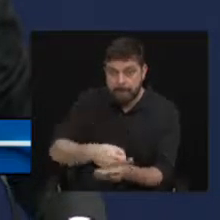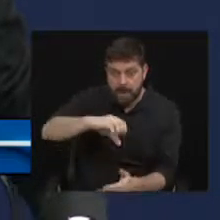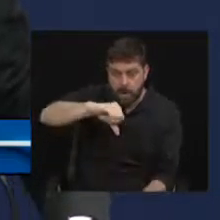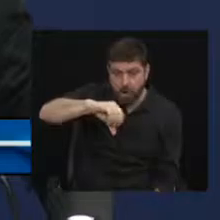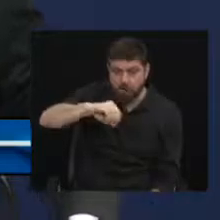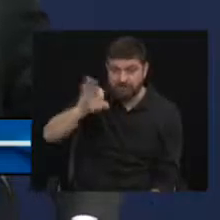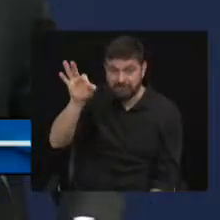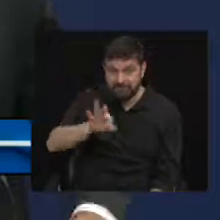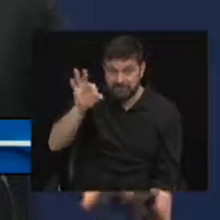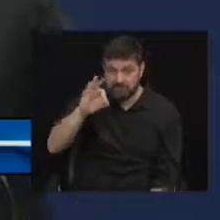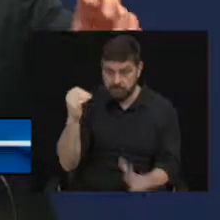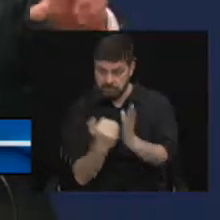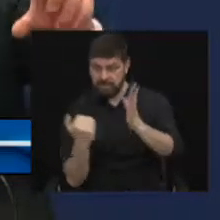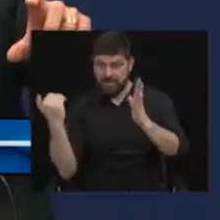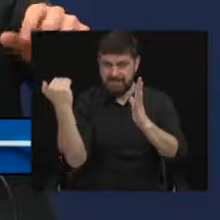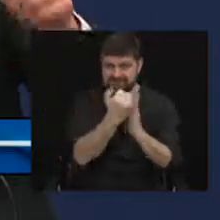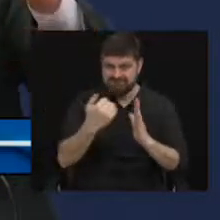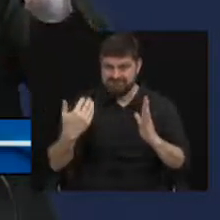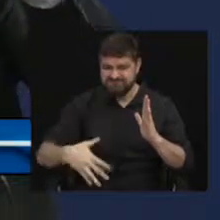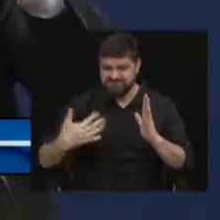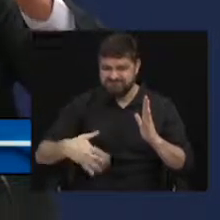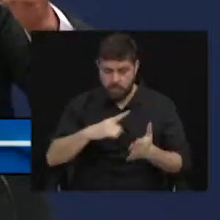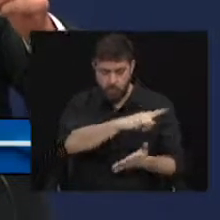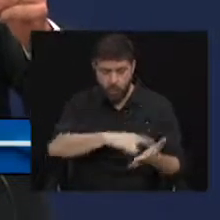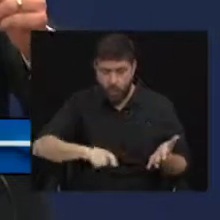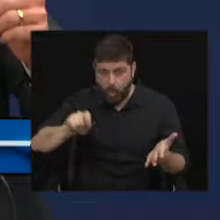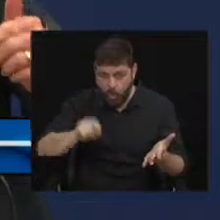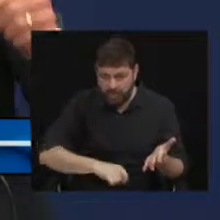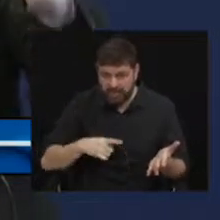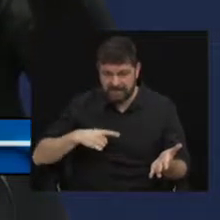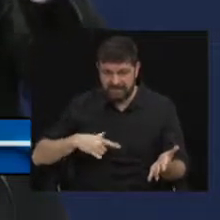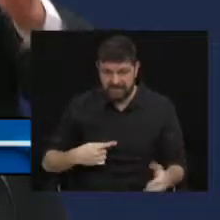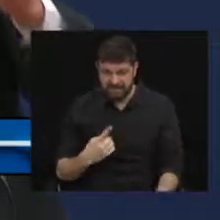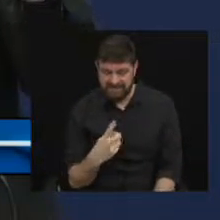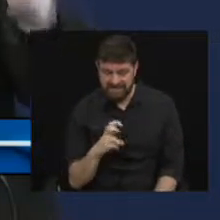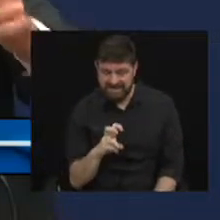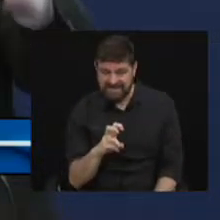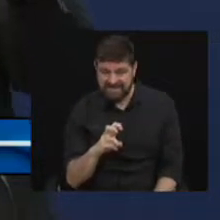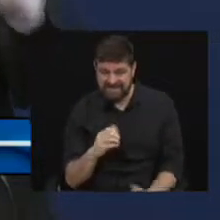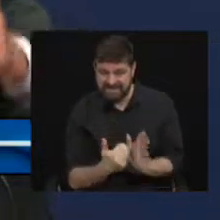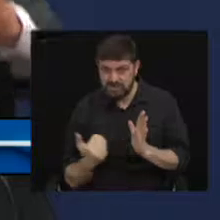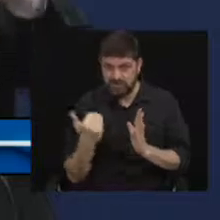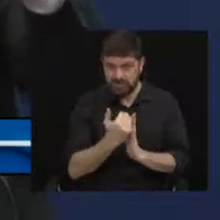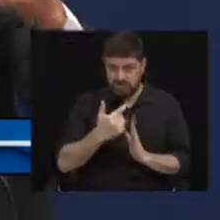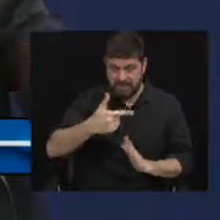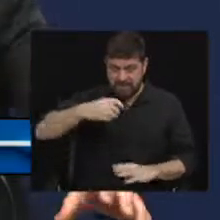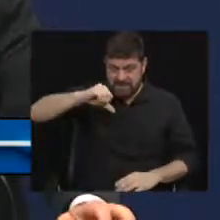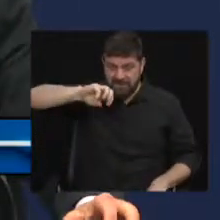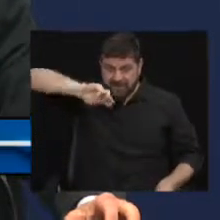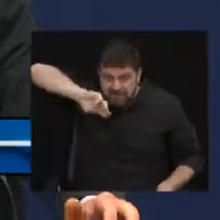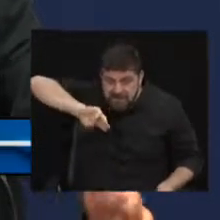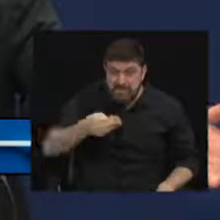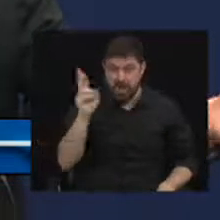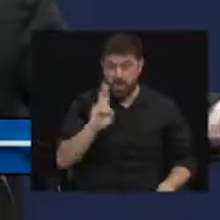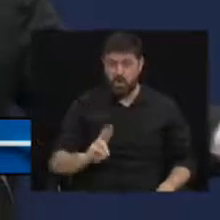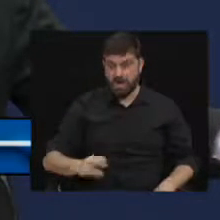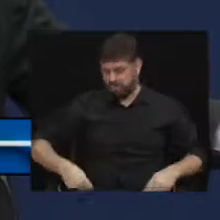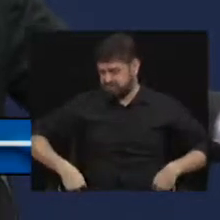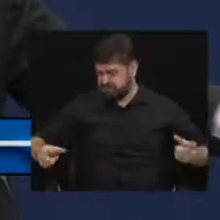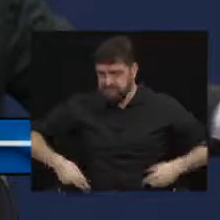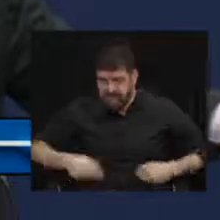De 2014 para 2015, não adianta botar na conta da crise